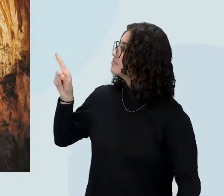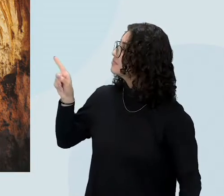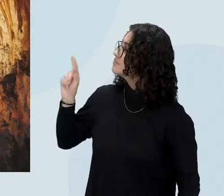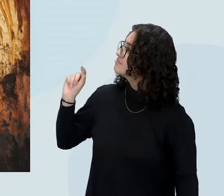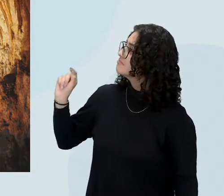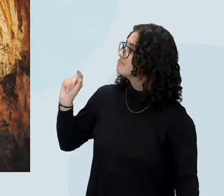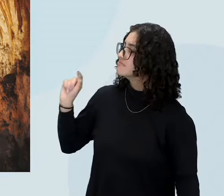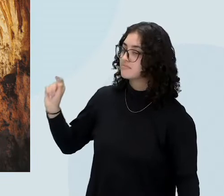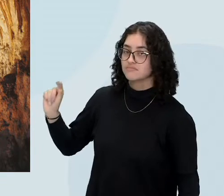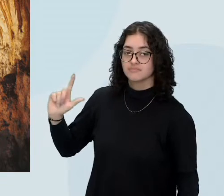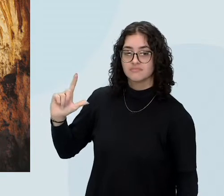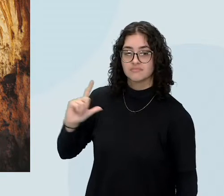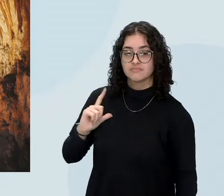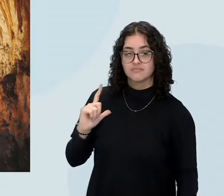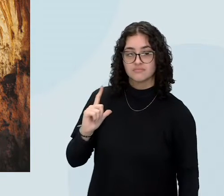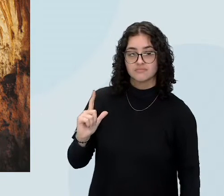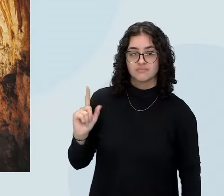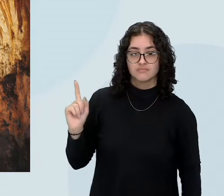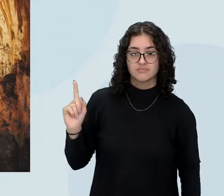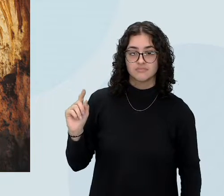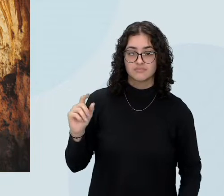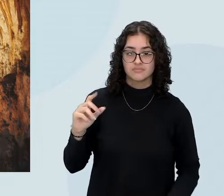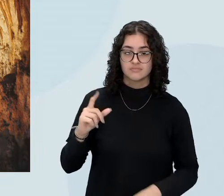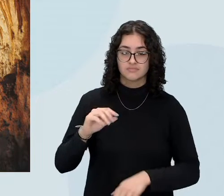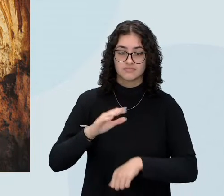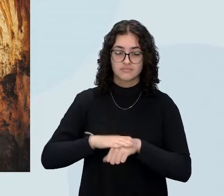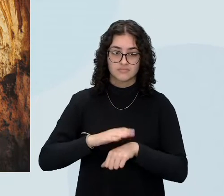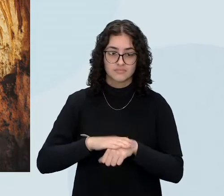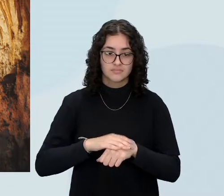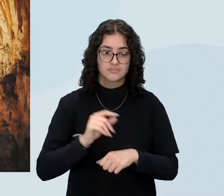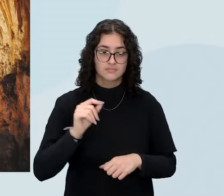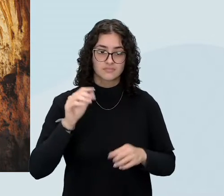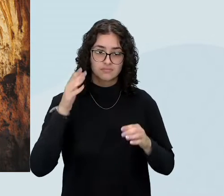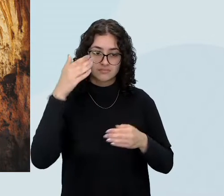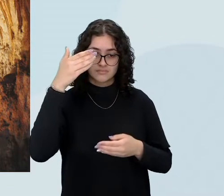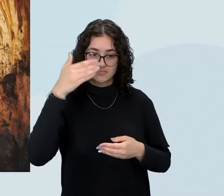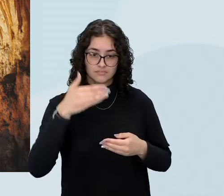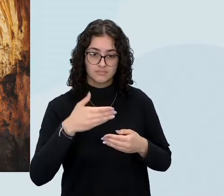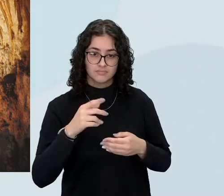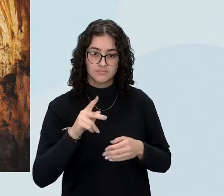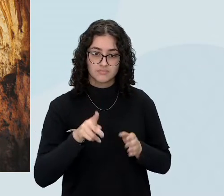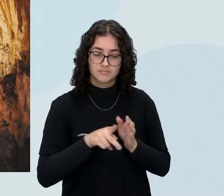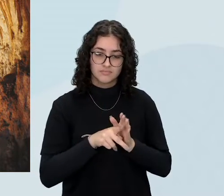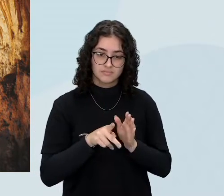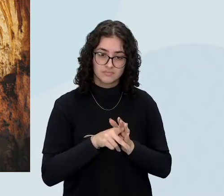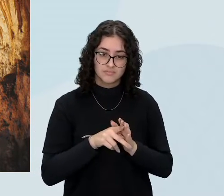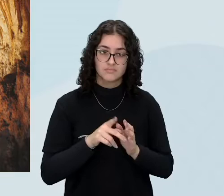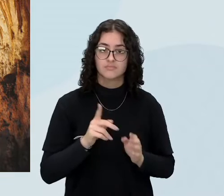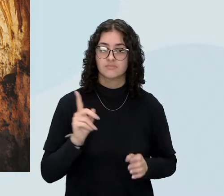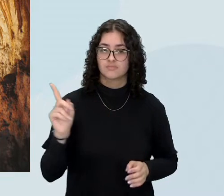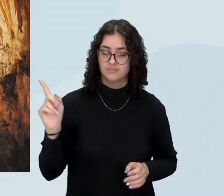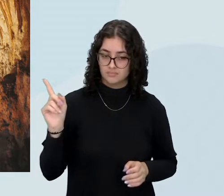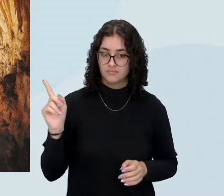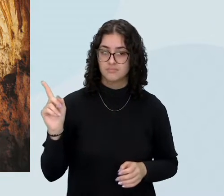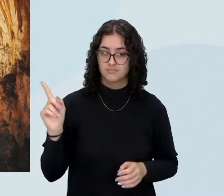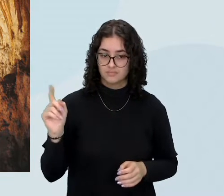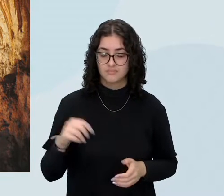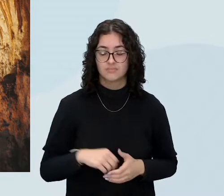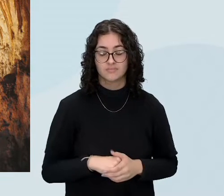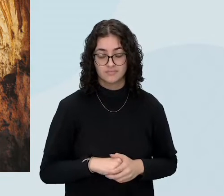vendo colunas de formação, que é quando você tem o encontro entre estalactites e estalagmites, tá